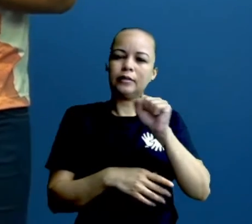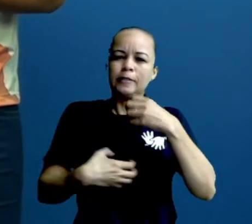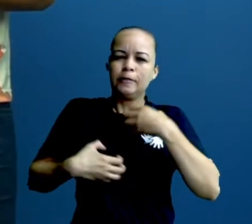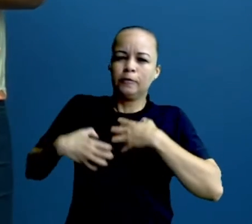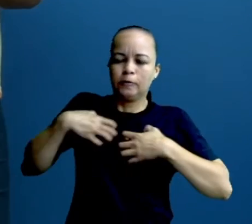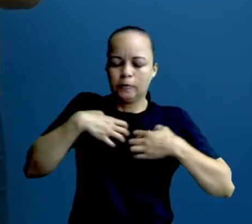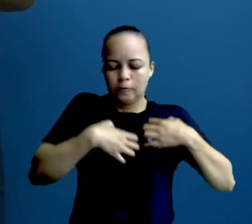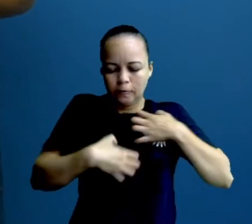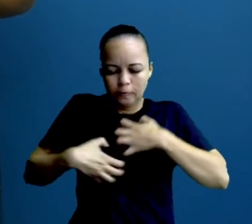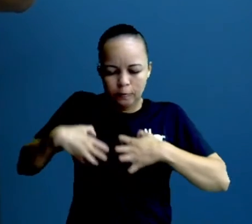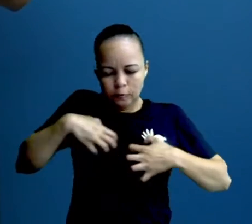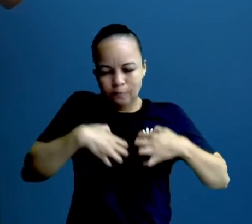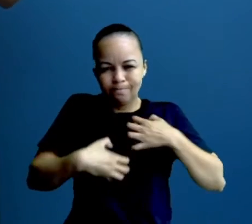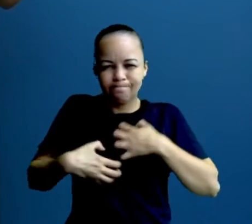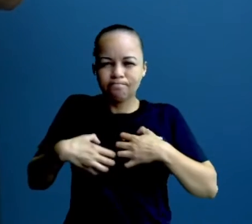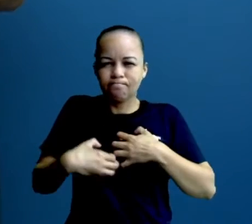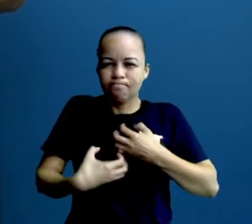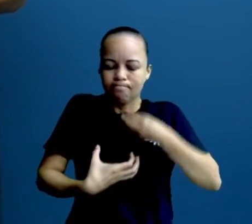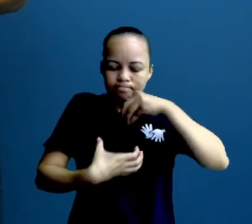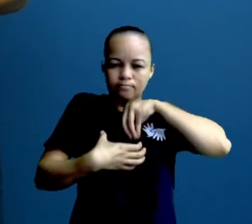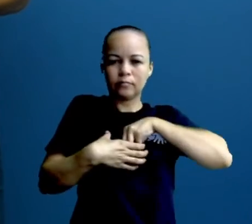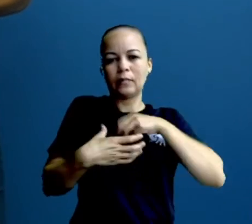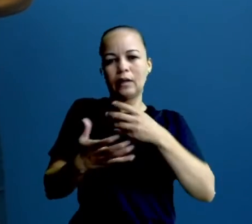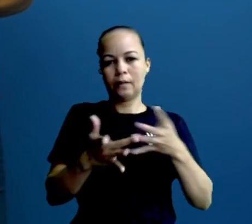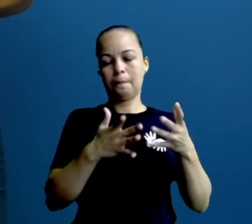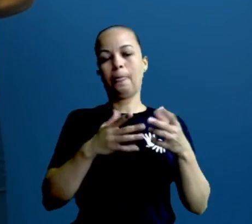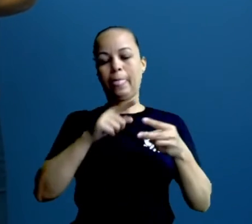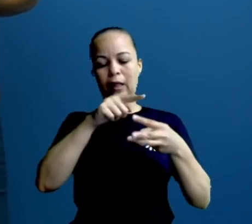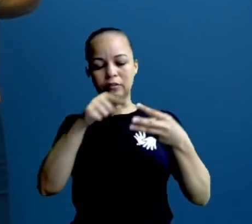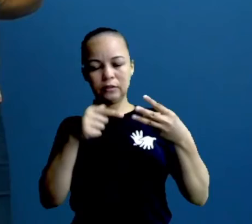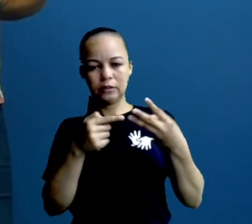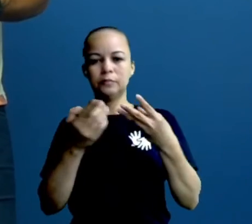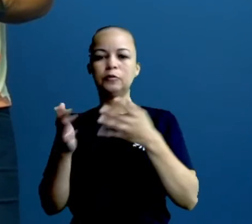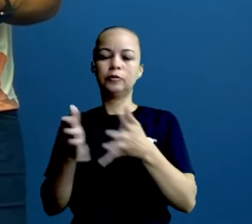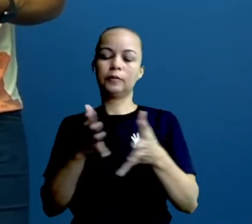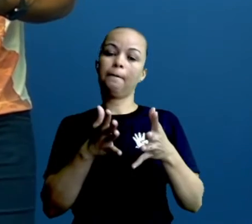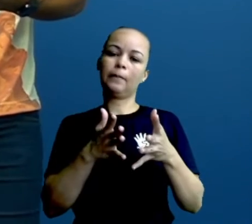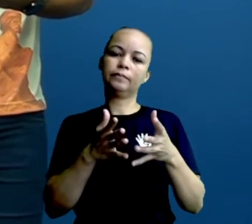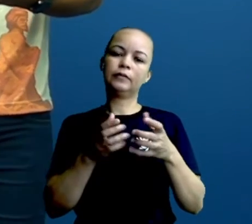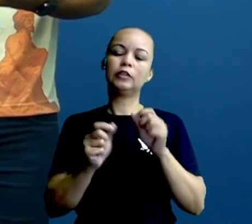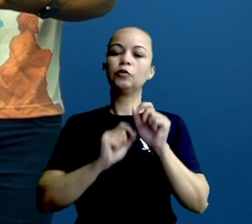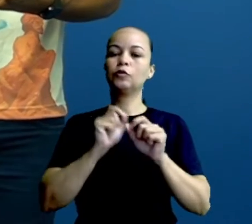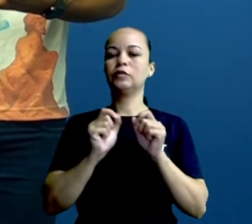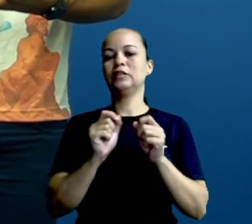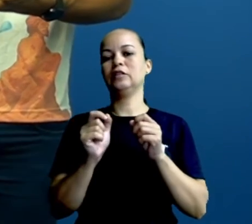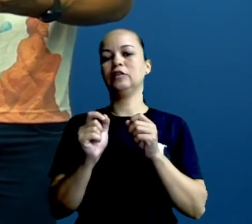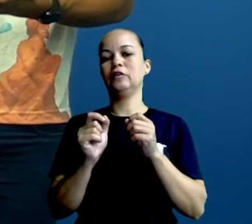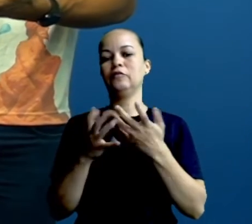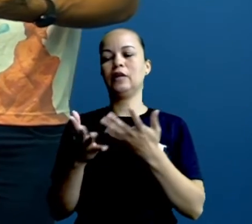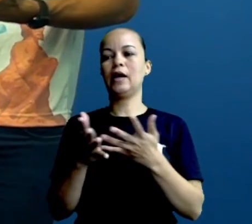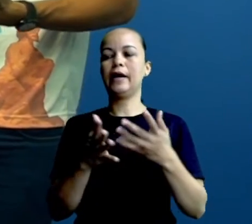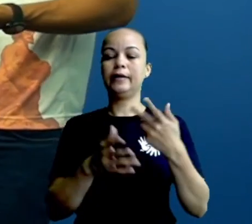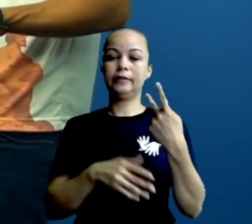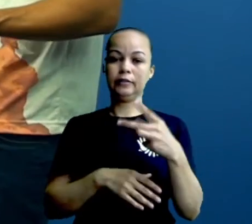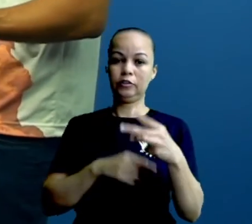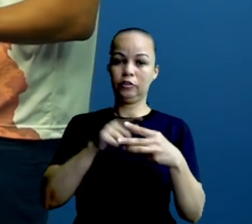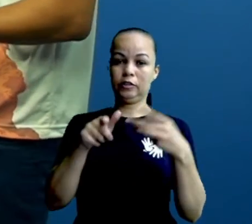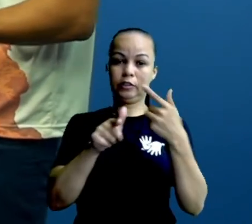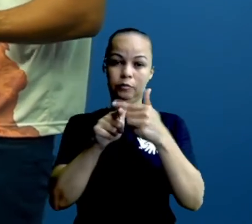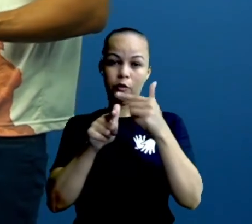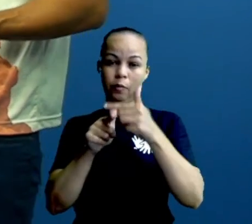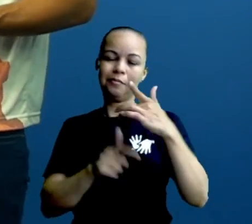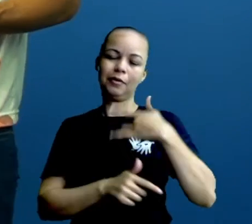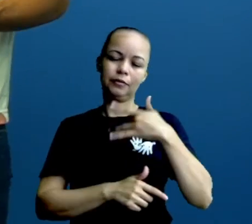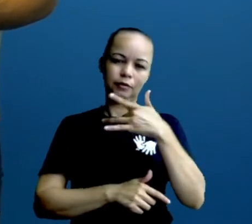essas drogas acabam promovendo esse tipo de problema, inclusive levando a esses problemas